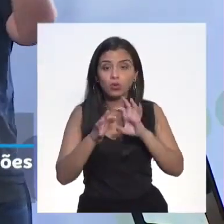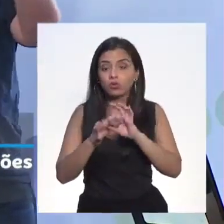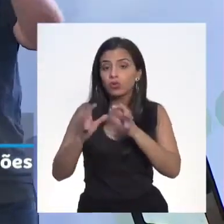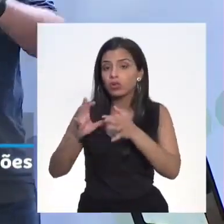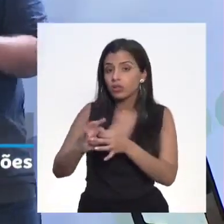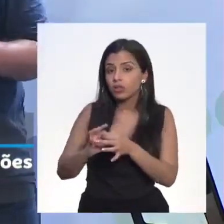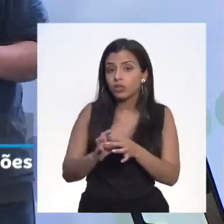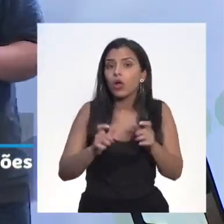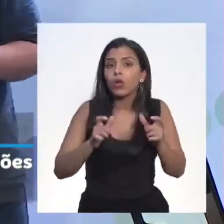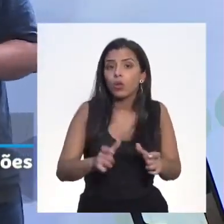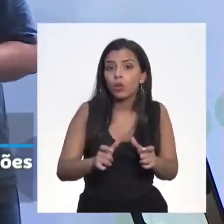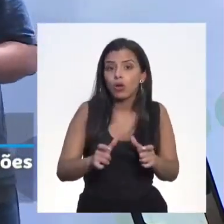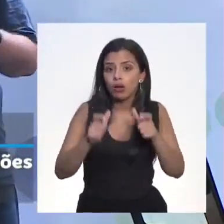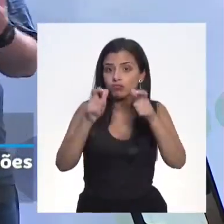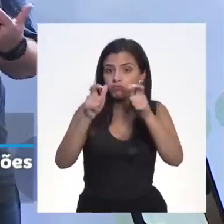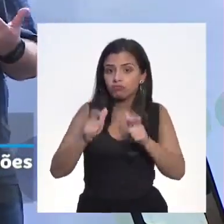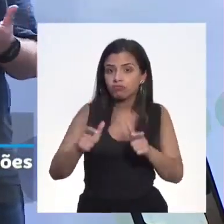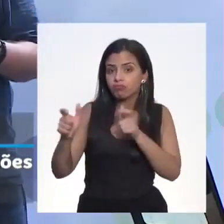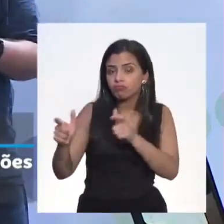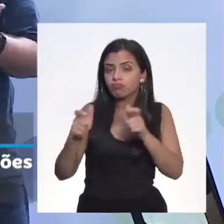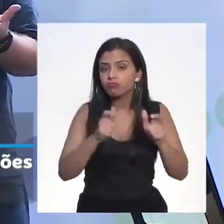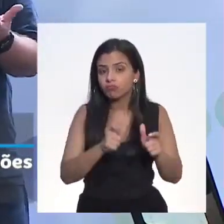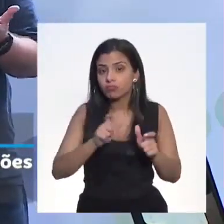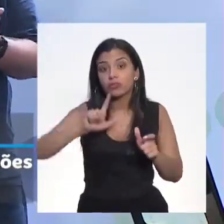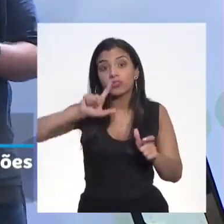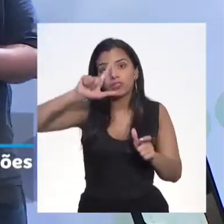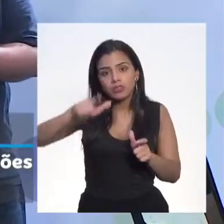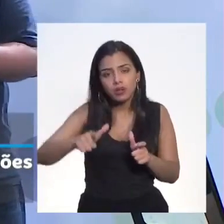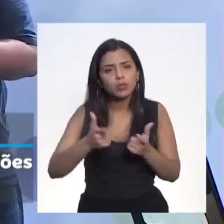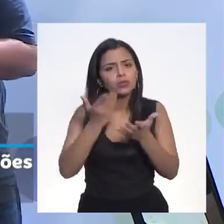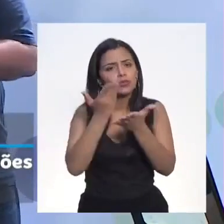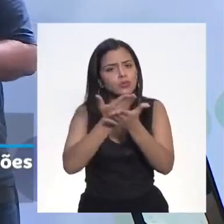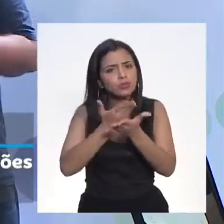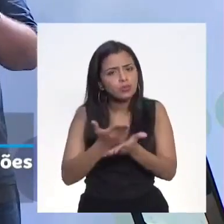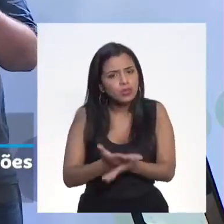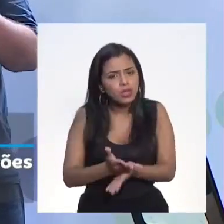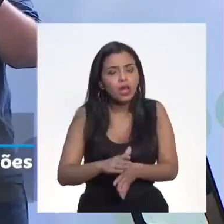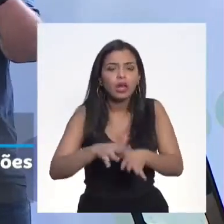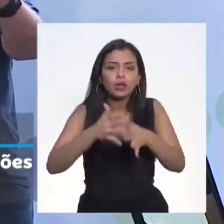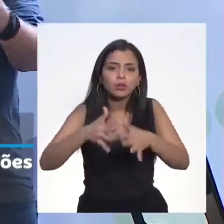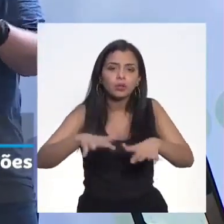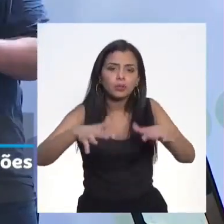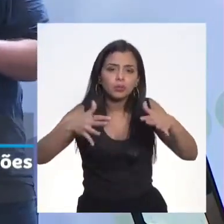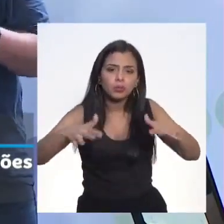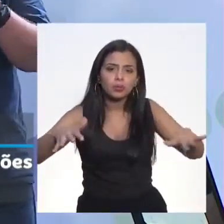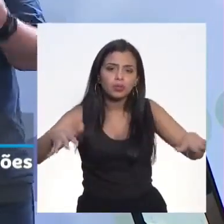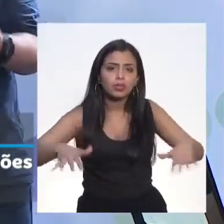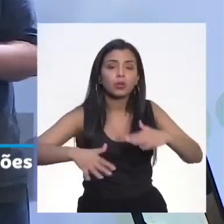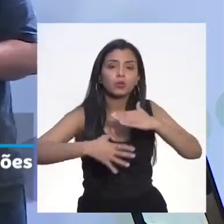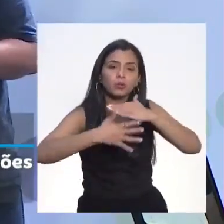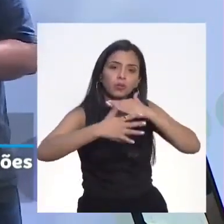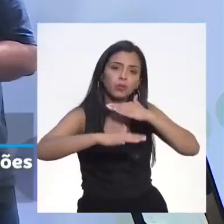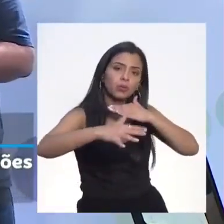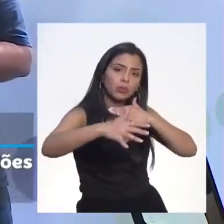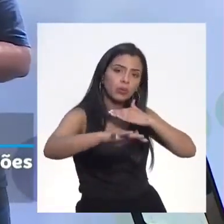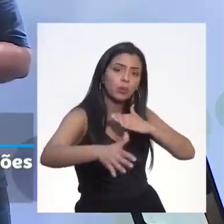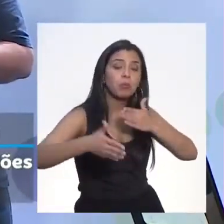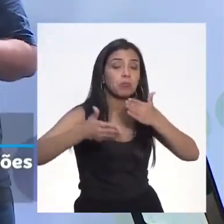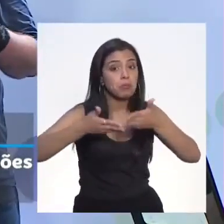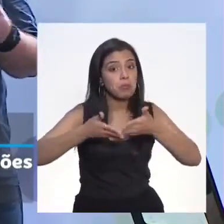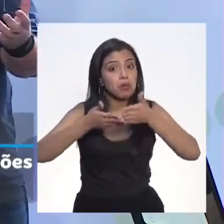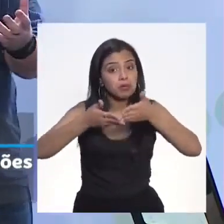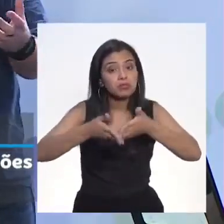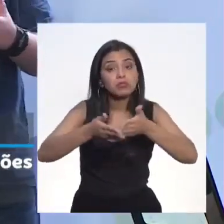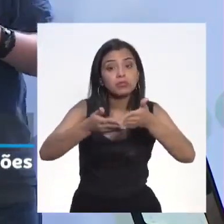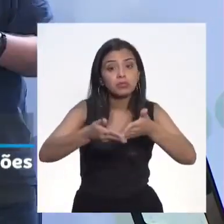zona térmica ele está, né, para depois a gente estudar as correntes marítimas, né, a continentalidade, a maritimidade, né, que